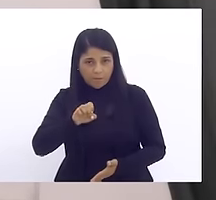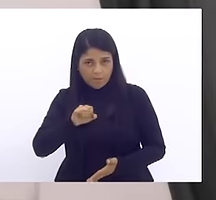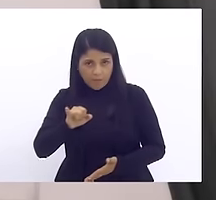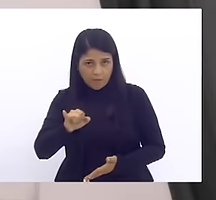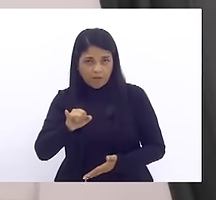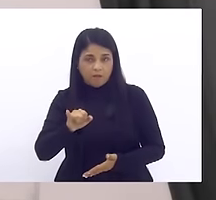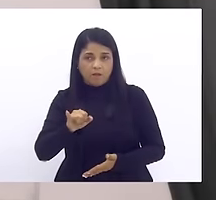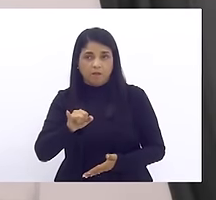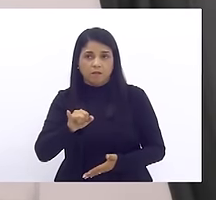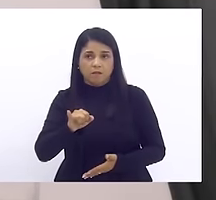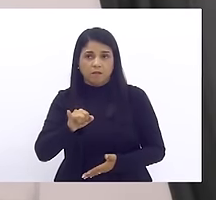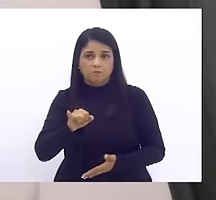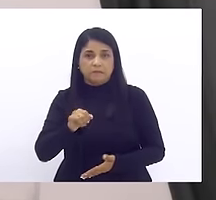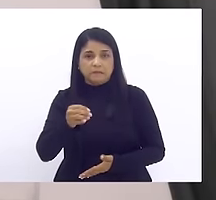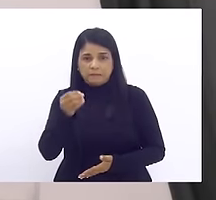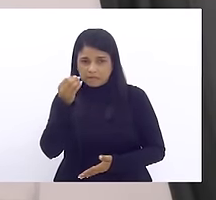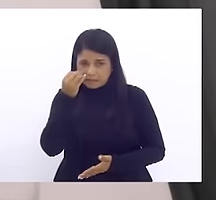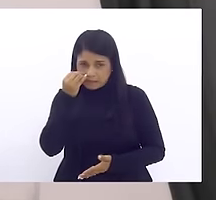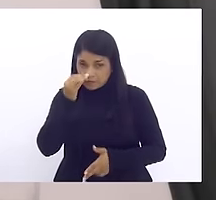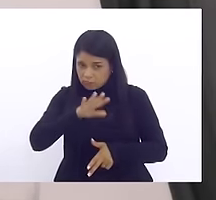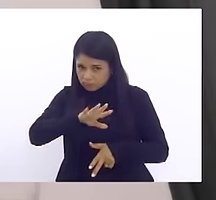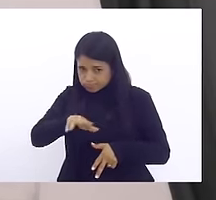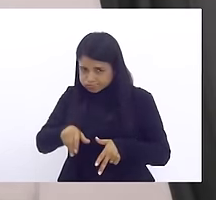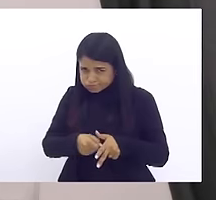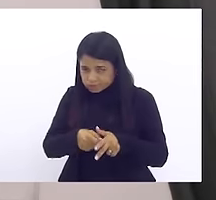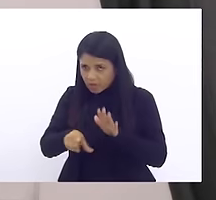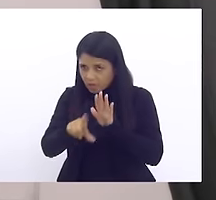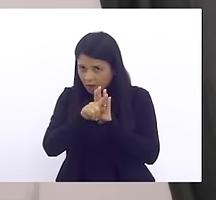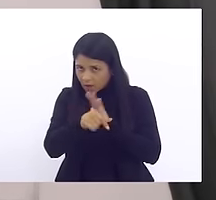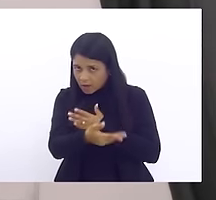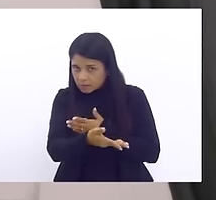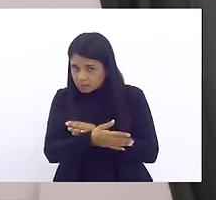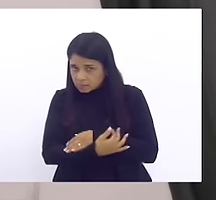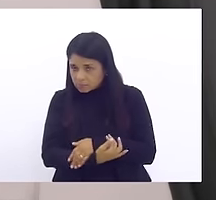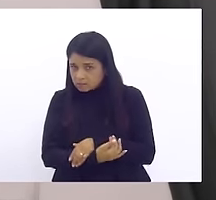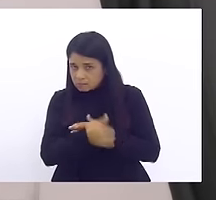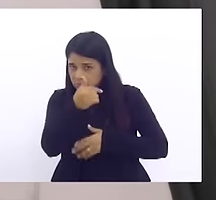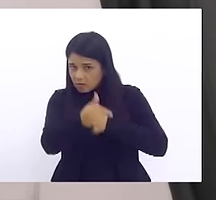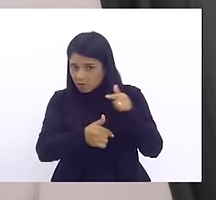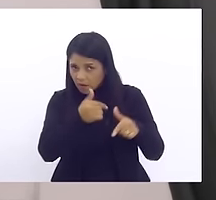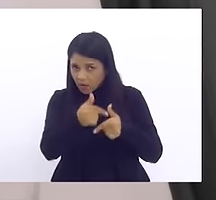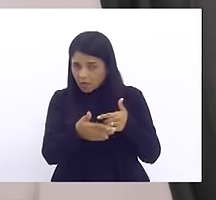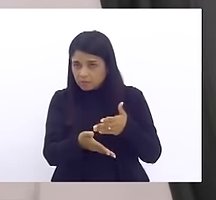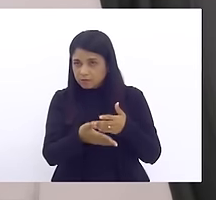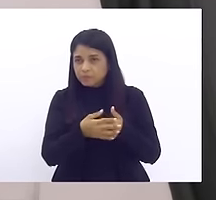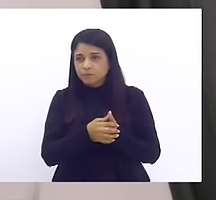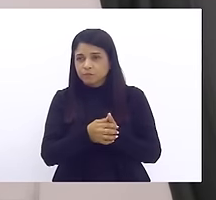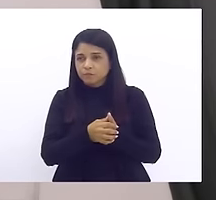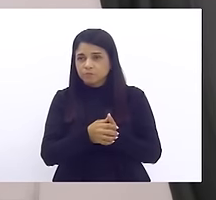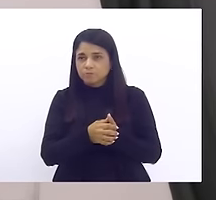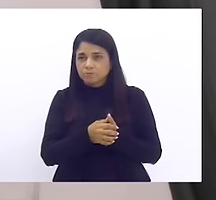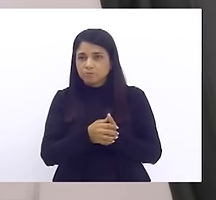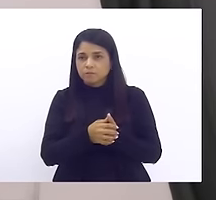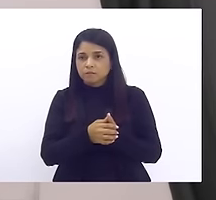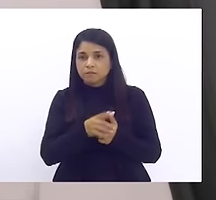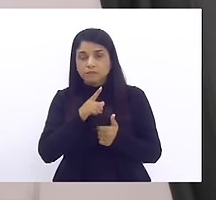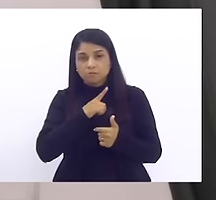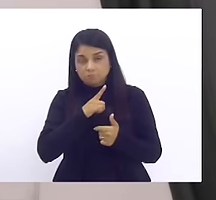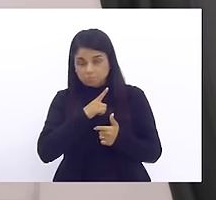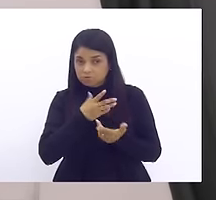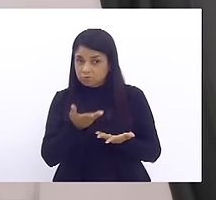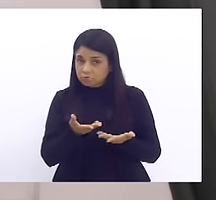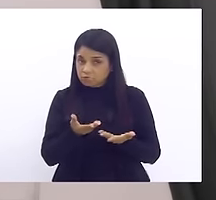numa Clara tentativa de burlar a legislação trabalhista Isso é óbvio a habitualidade a subordinação